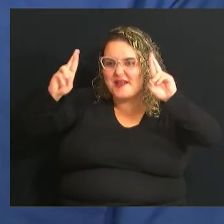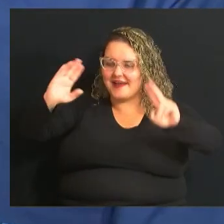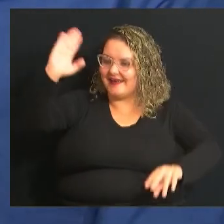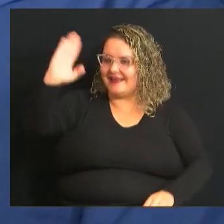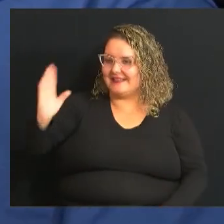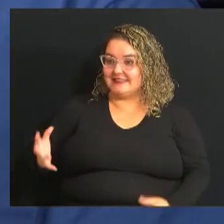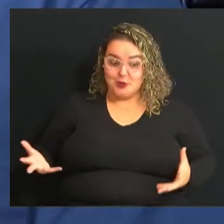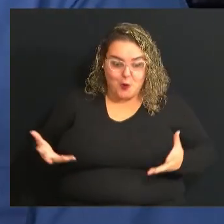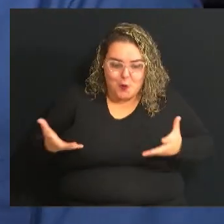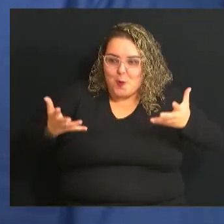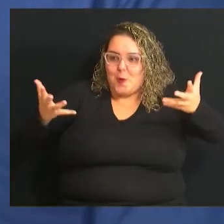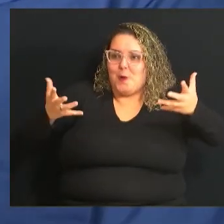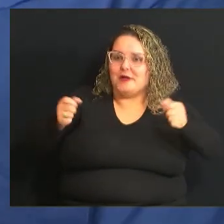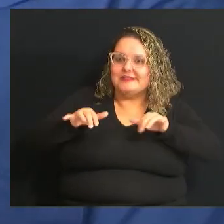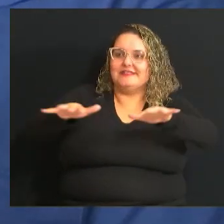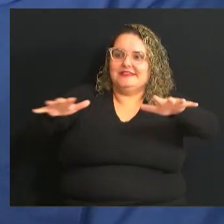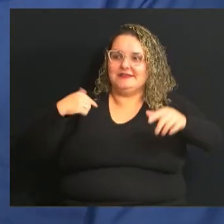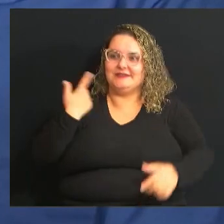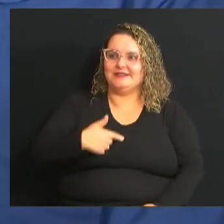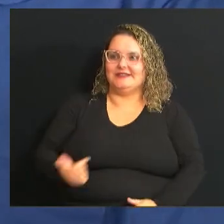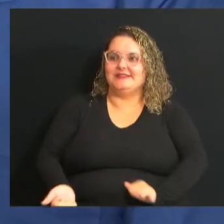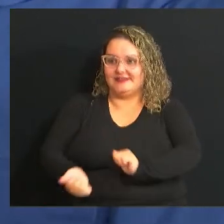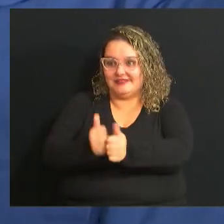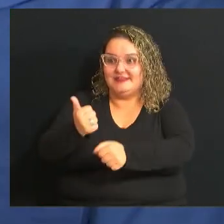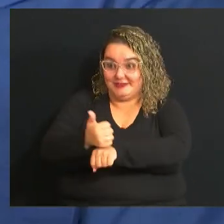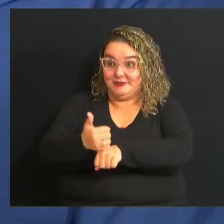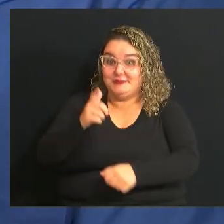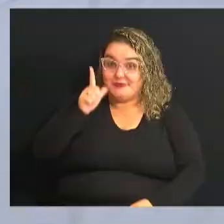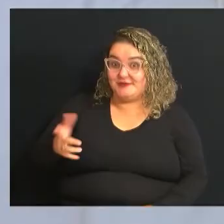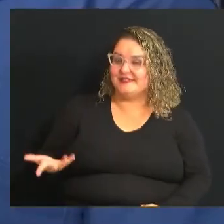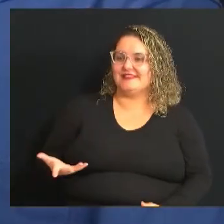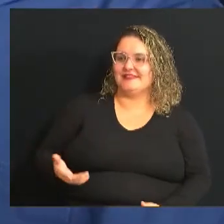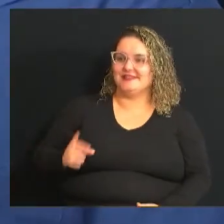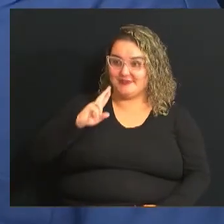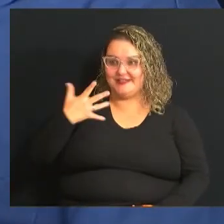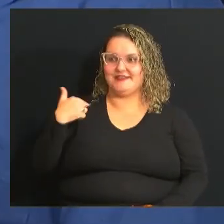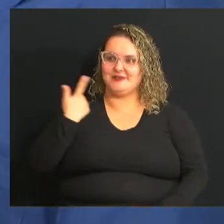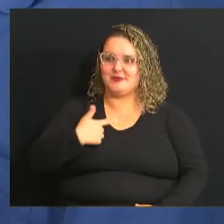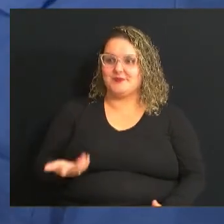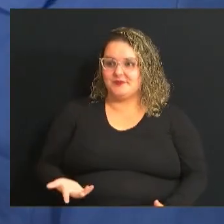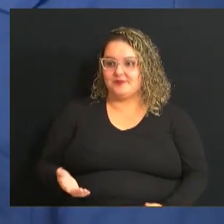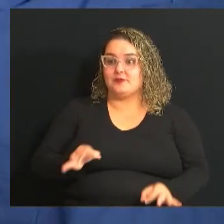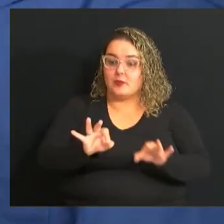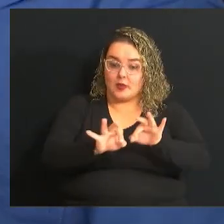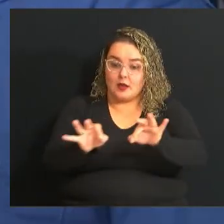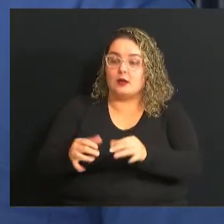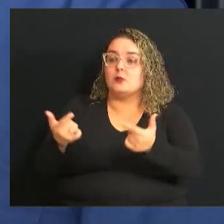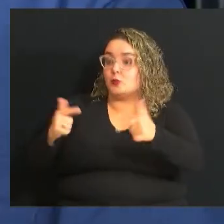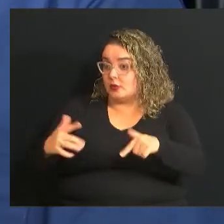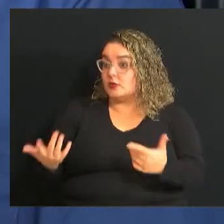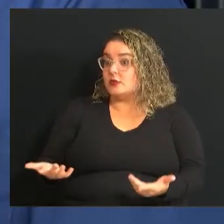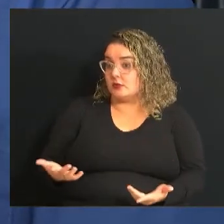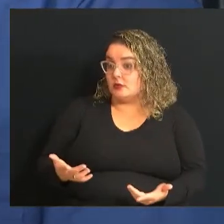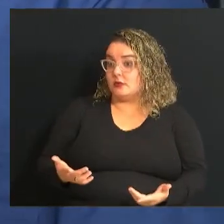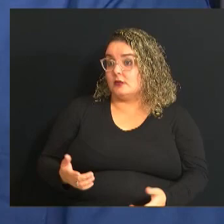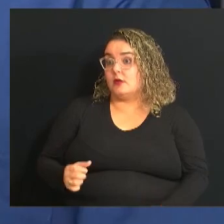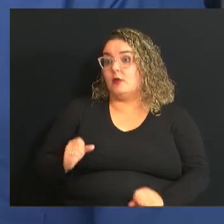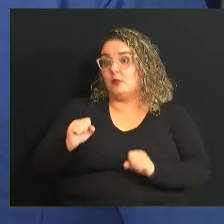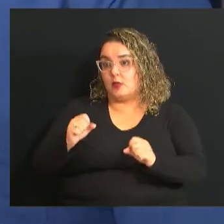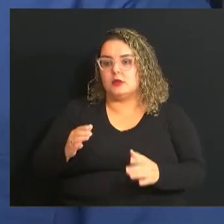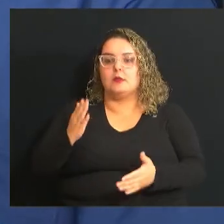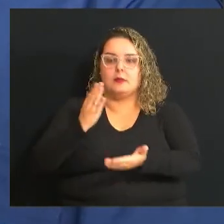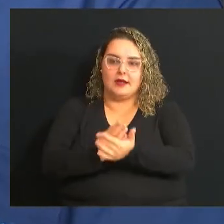assistir todos juntos aos Jogos do Brasil. Uma iniciativa bem bacana, né? Porque alguns moram longe, né?